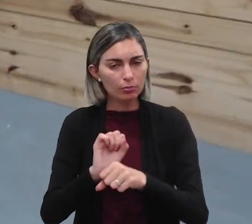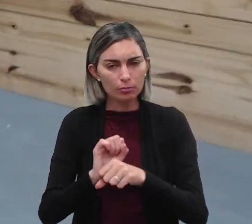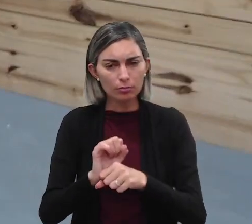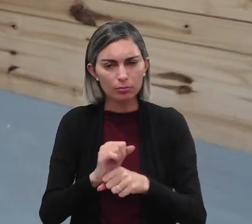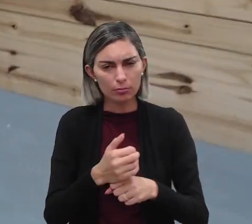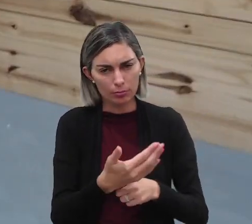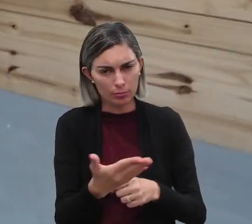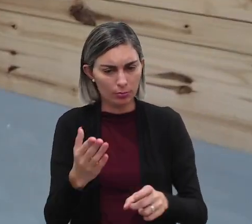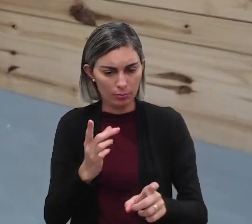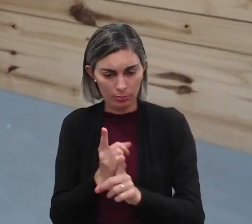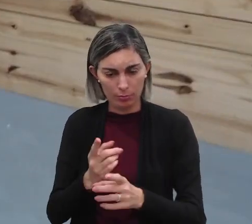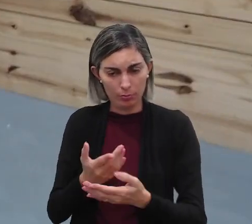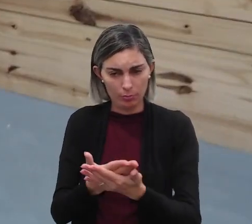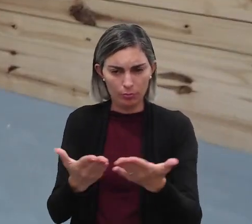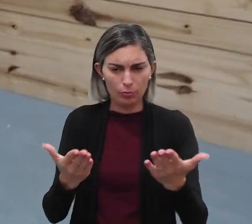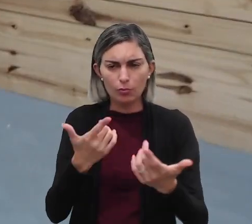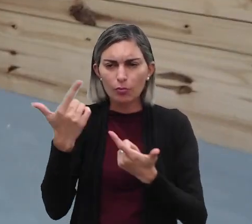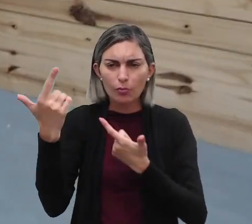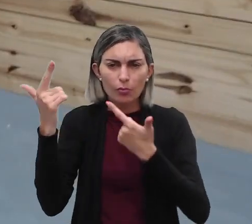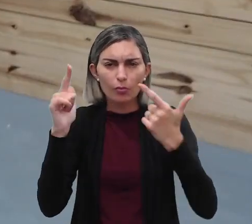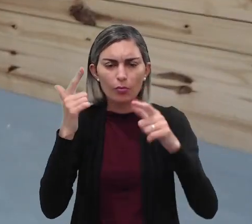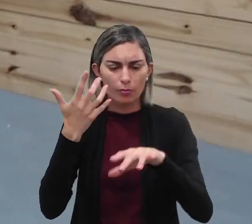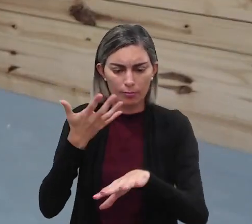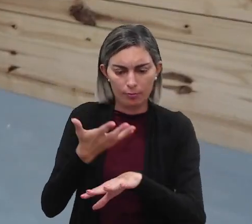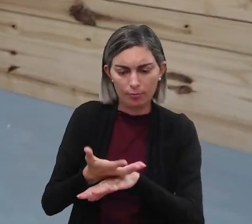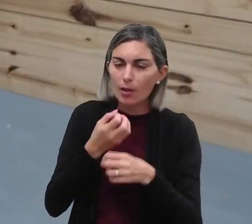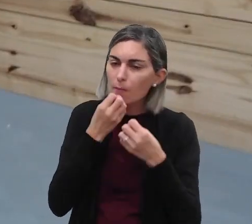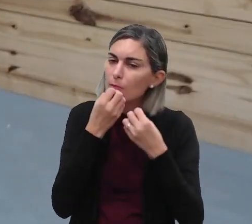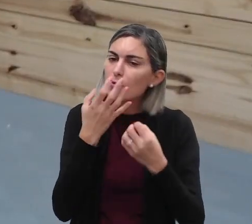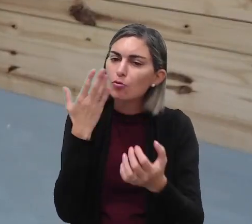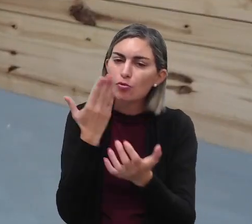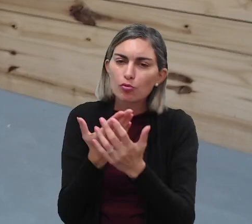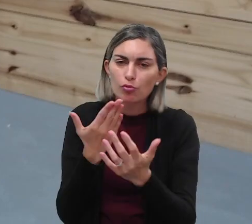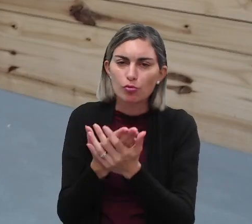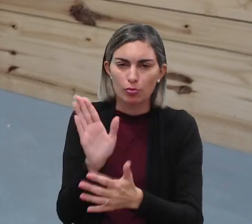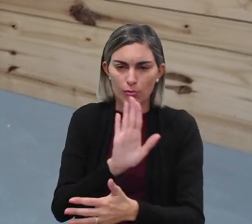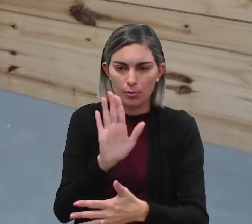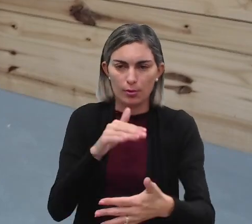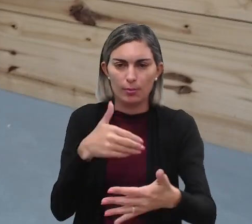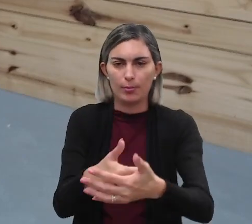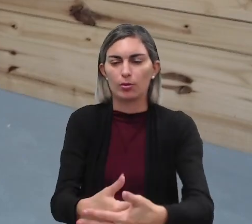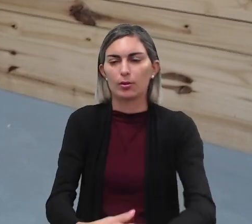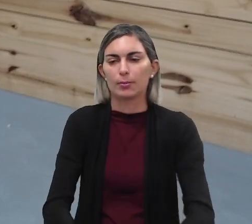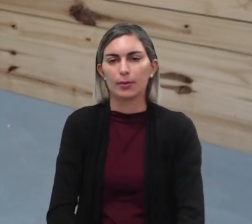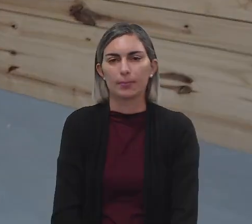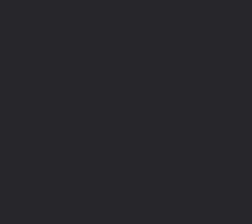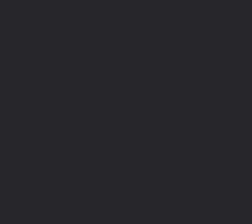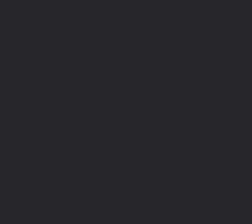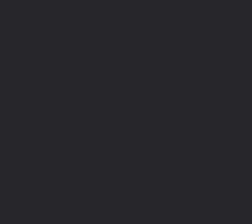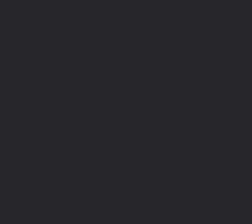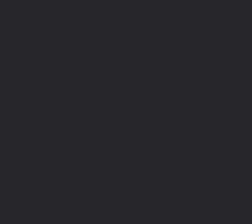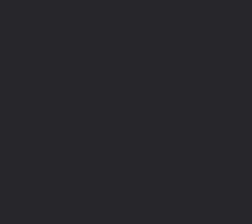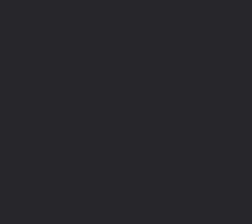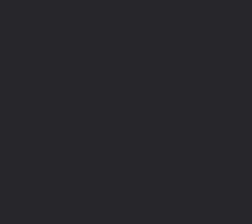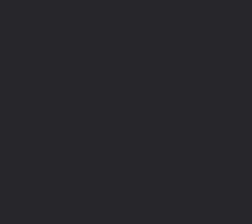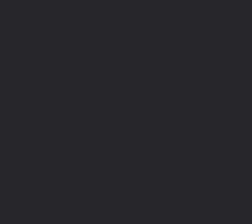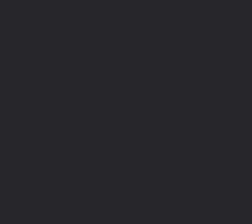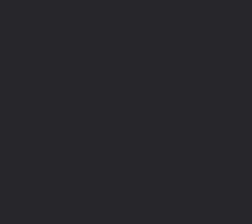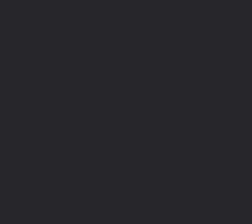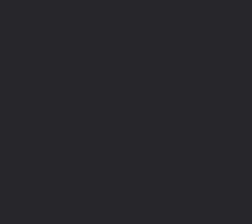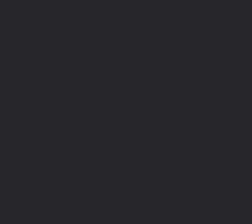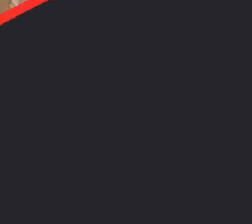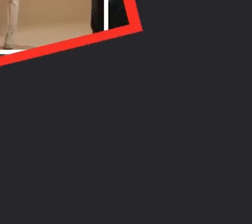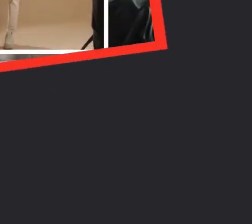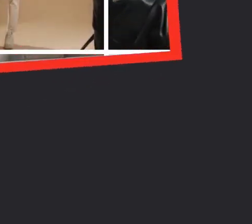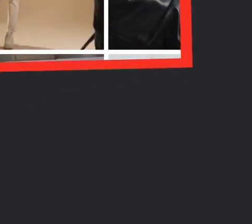Espero, encontrar vocês em outras disciplinas. Bons estudos e até a próxima! Música